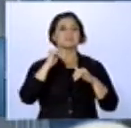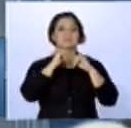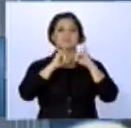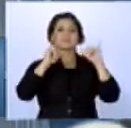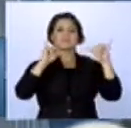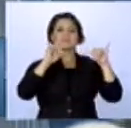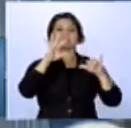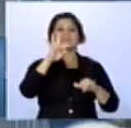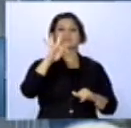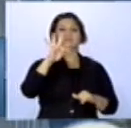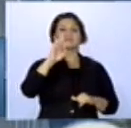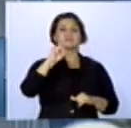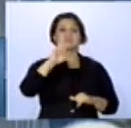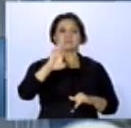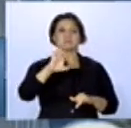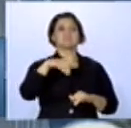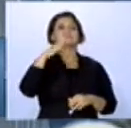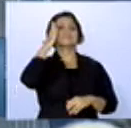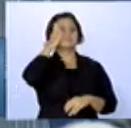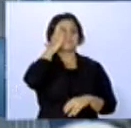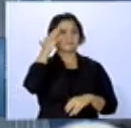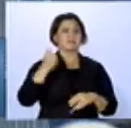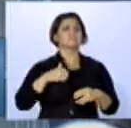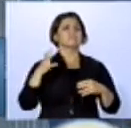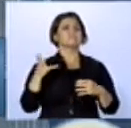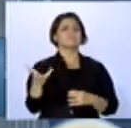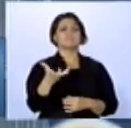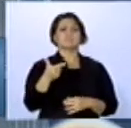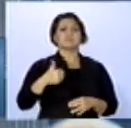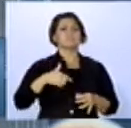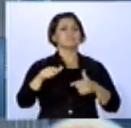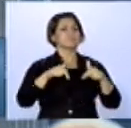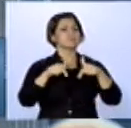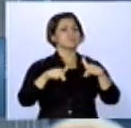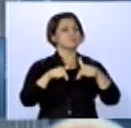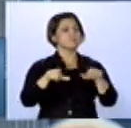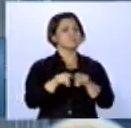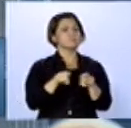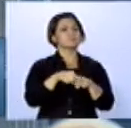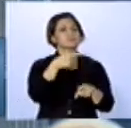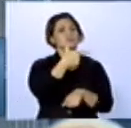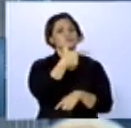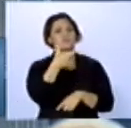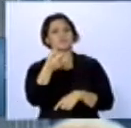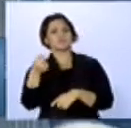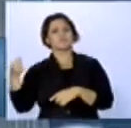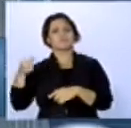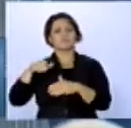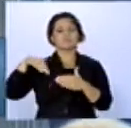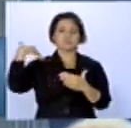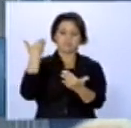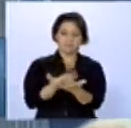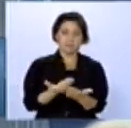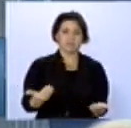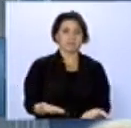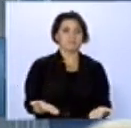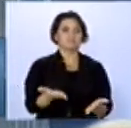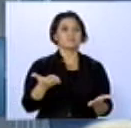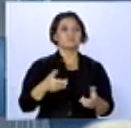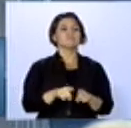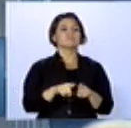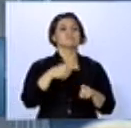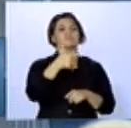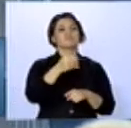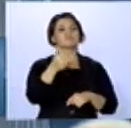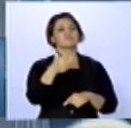vem cumprindo esse objetivo espetacularmente no Brasil desde dos anos 2000 para cá a o TSE vem